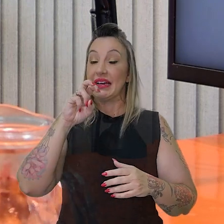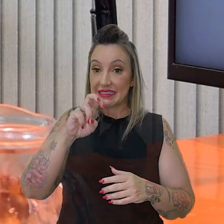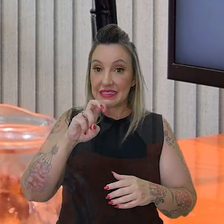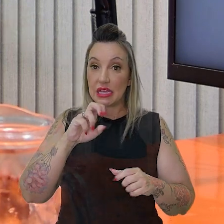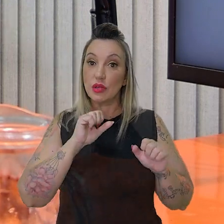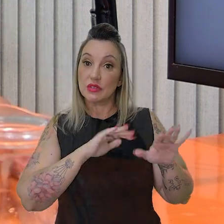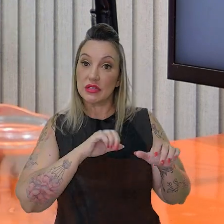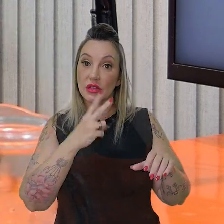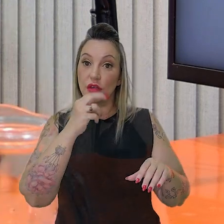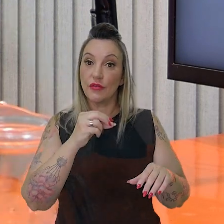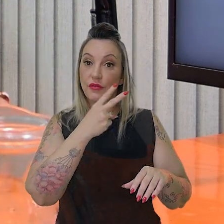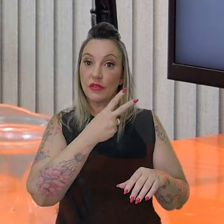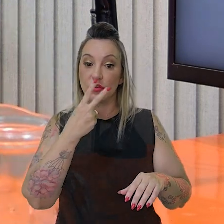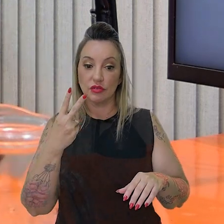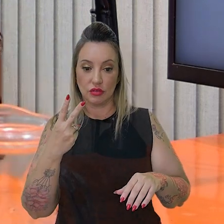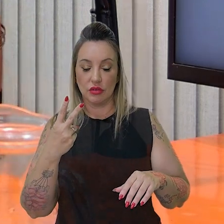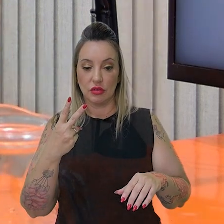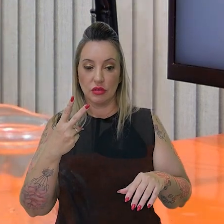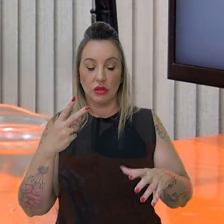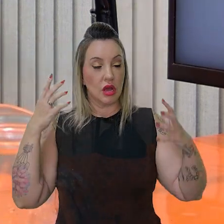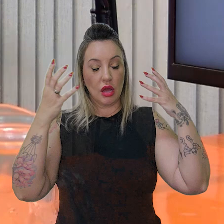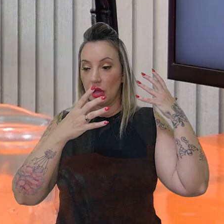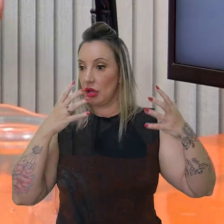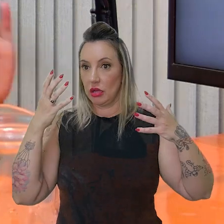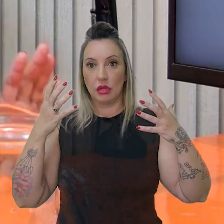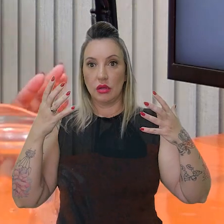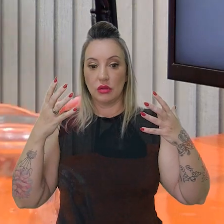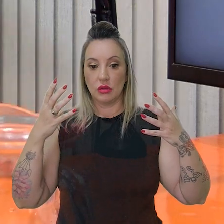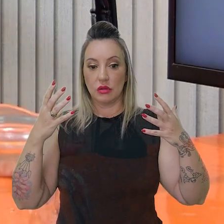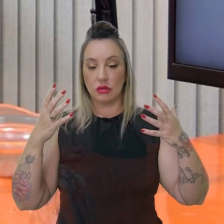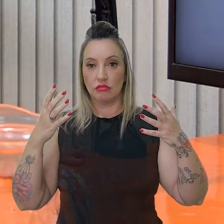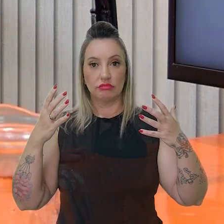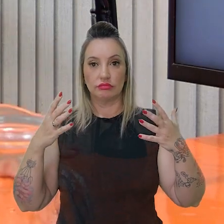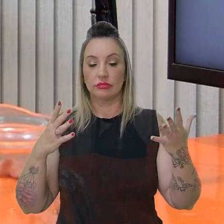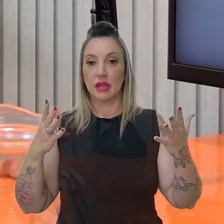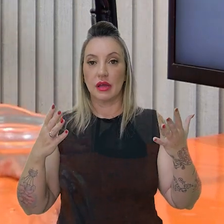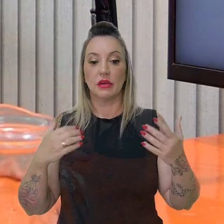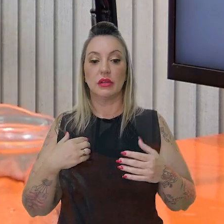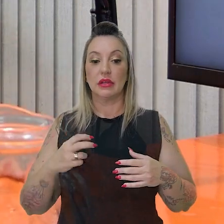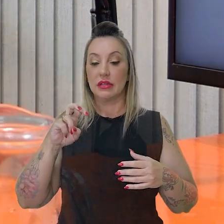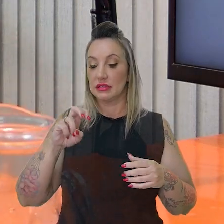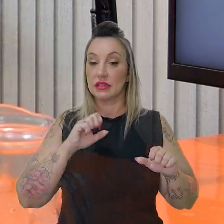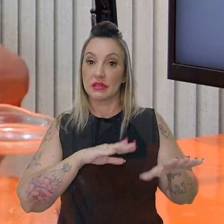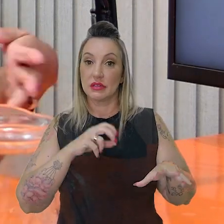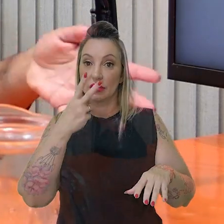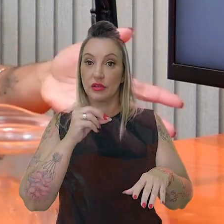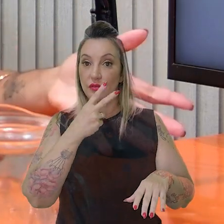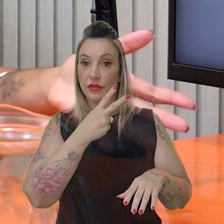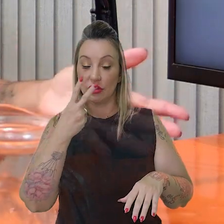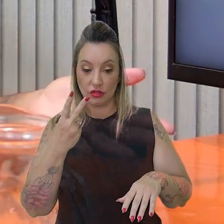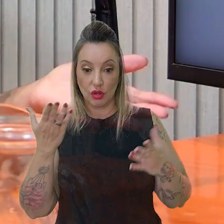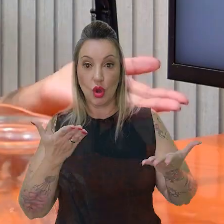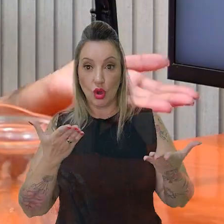2022 que eu falo assim foi o caos foi quando eu minha cabeça literalmente eu fui pro chão 5 de setembro de 2022 e hoje eu tô aqui aqui